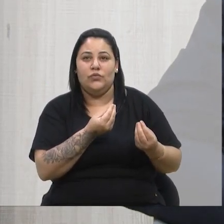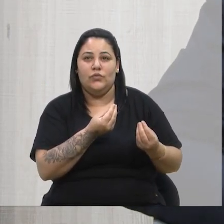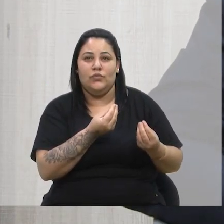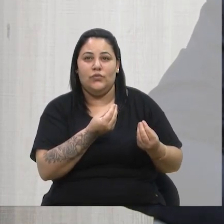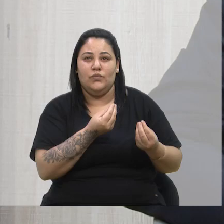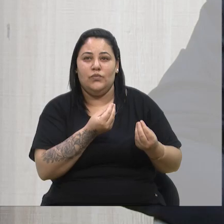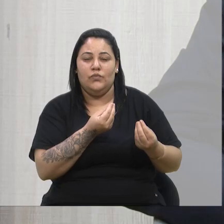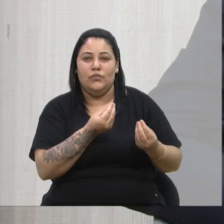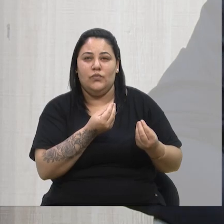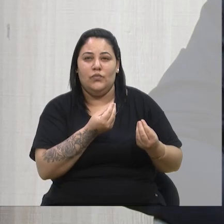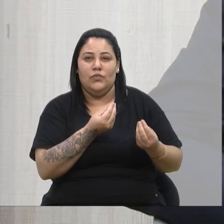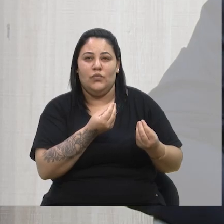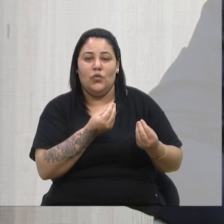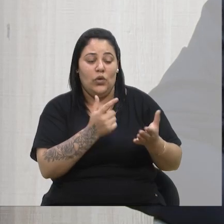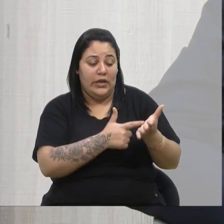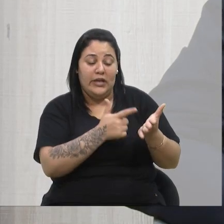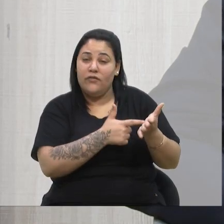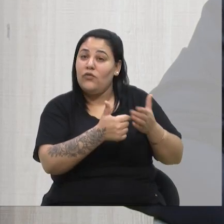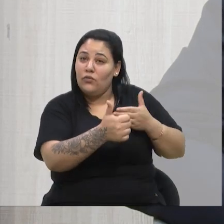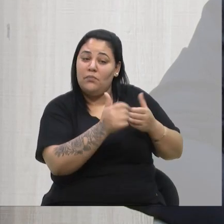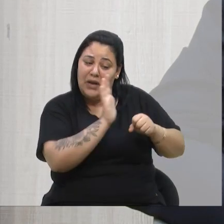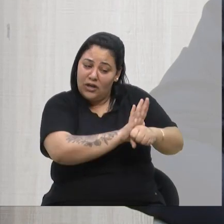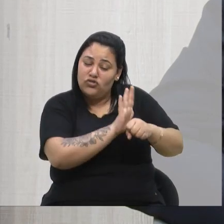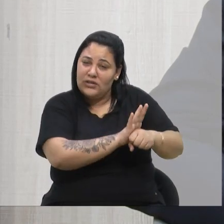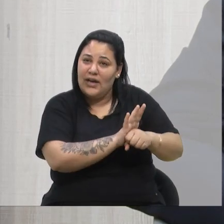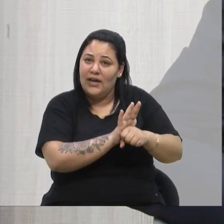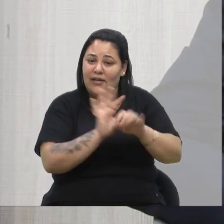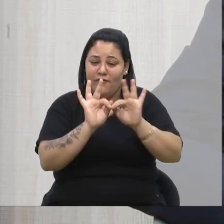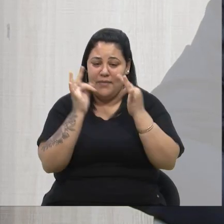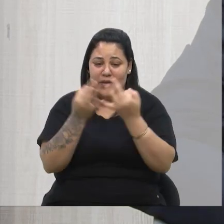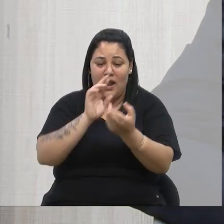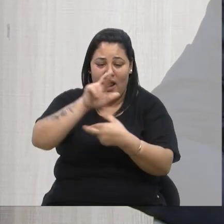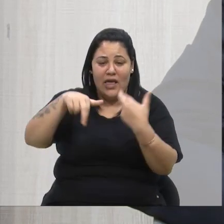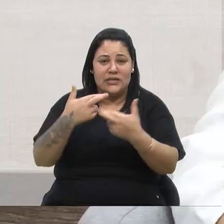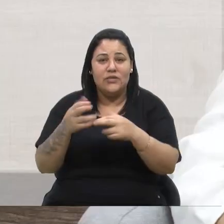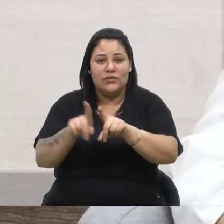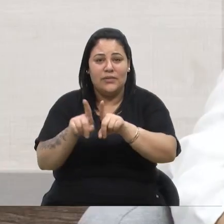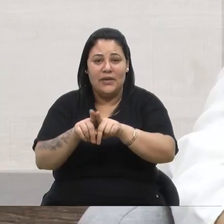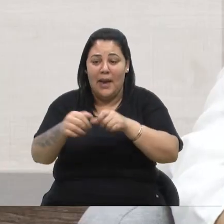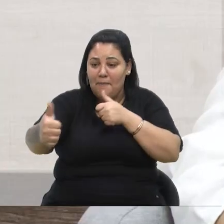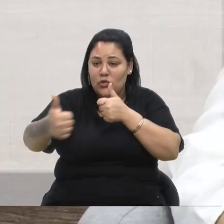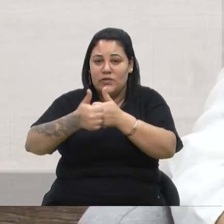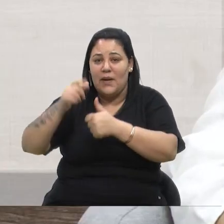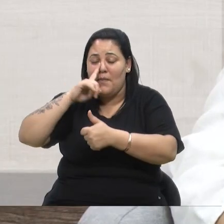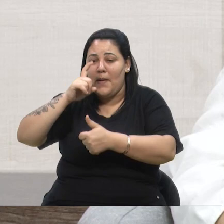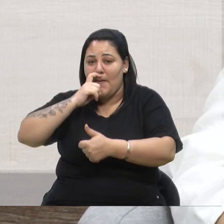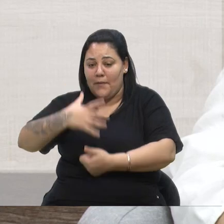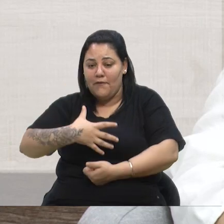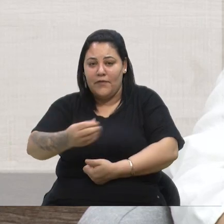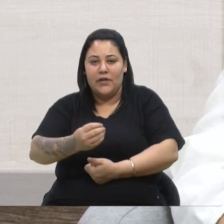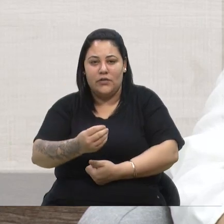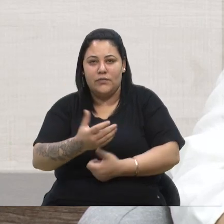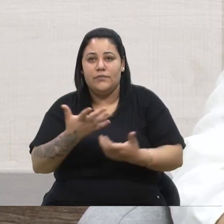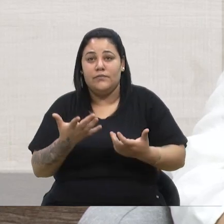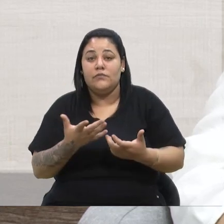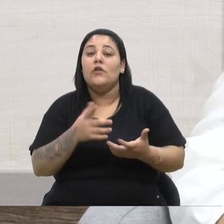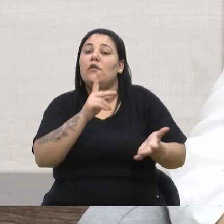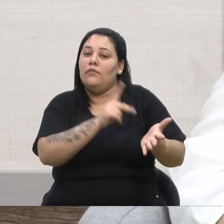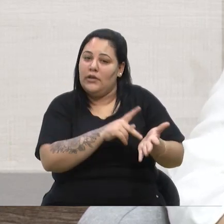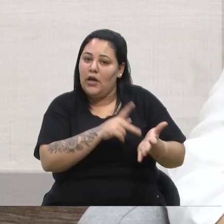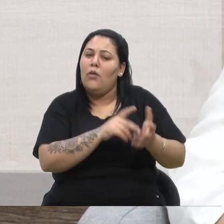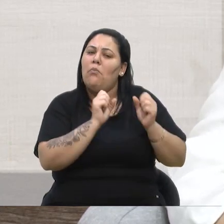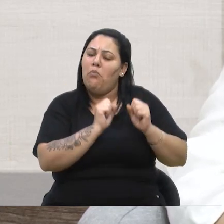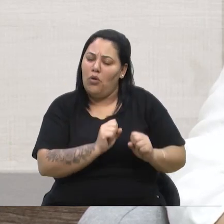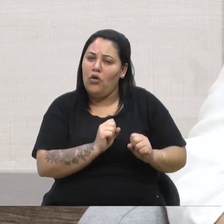pouco o teu livro também servindo como um fator de aproximação? Sem dúvida, porque pode